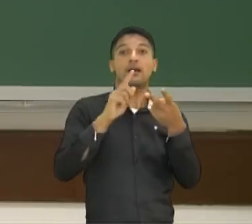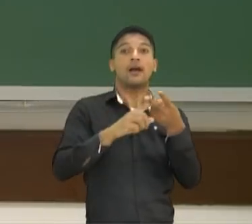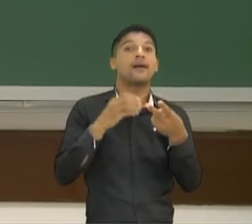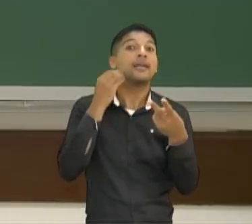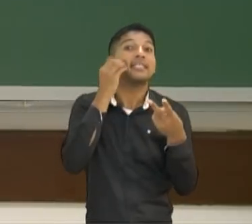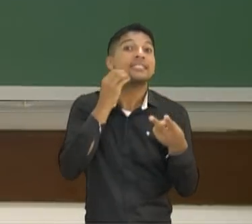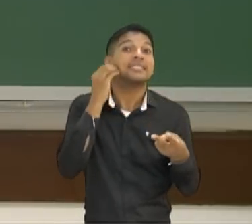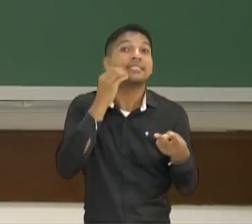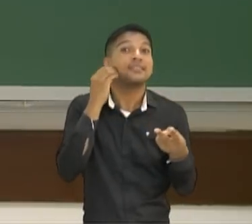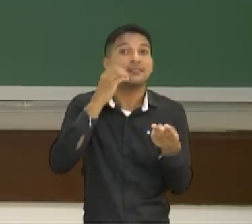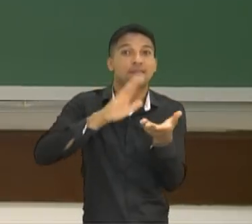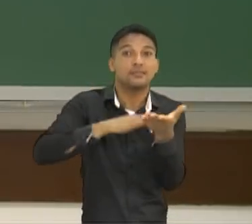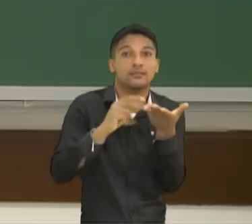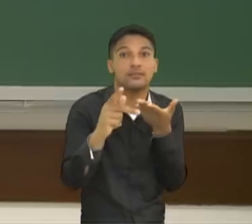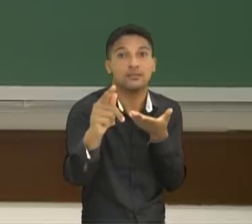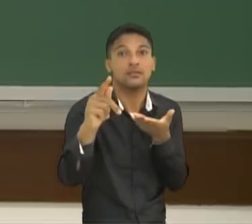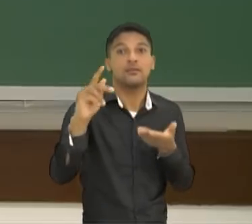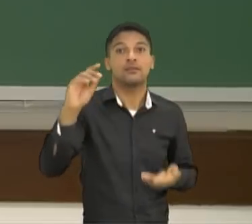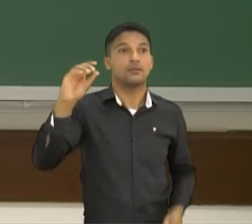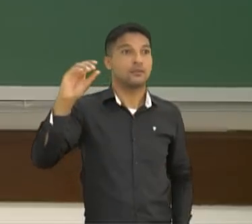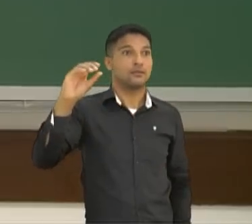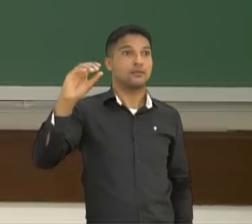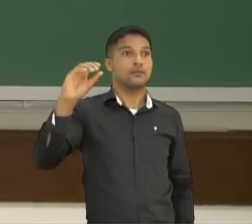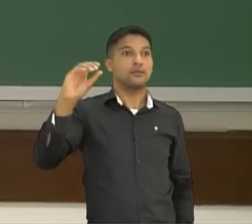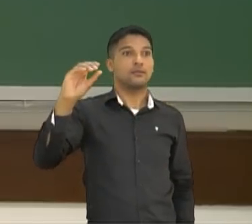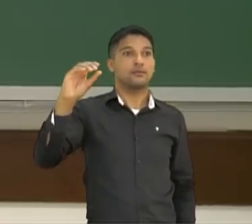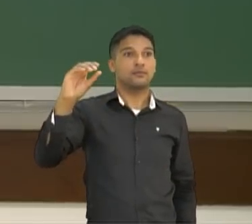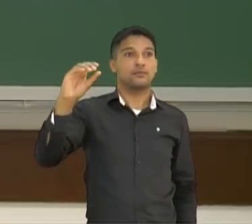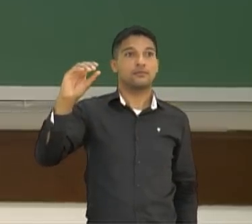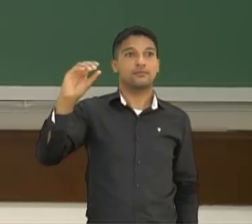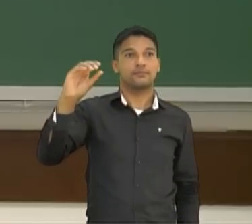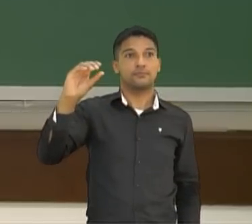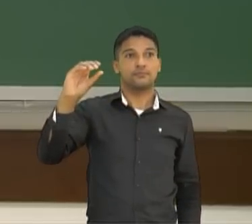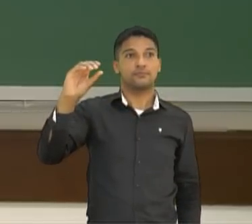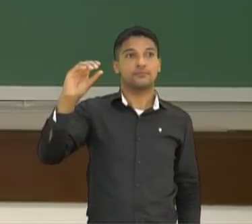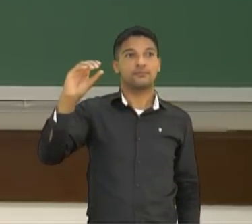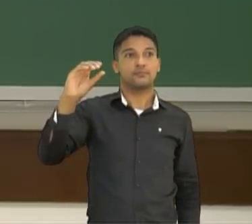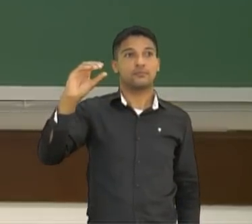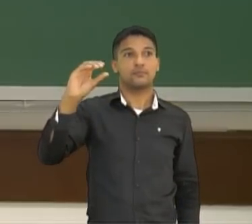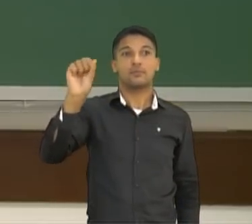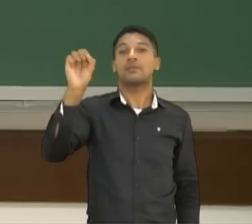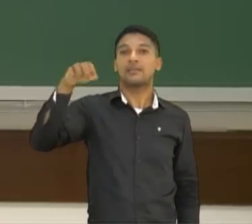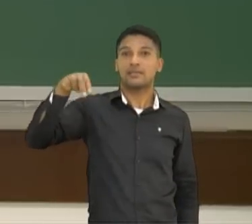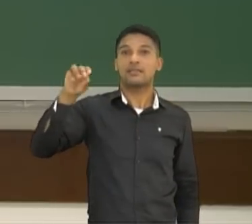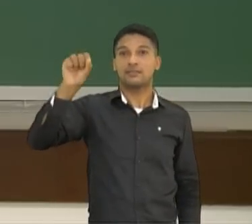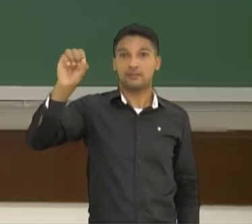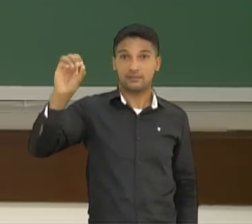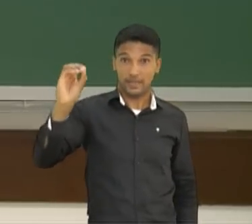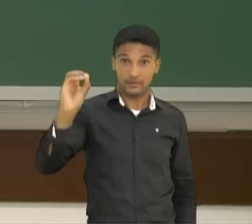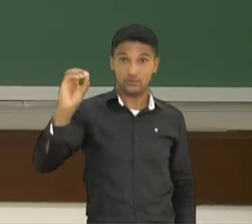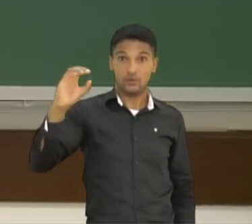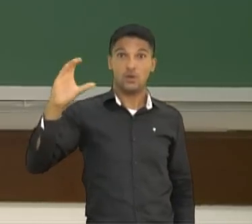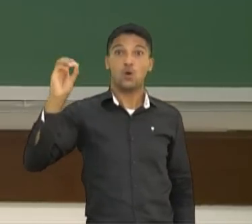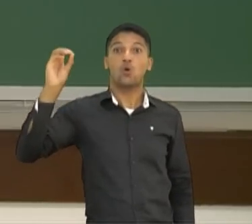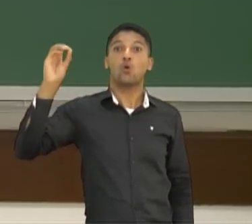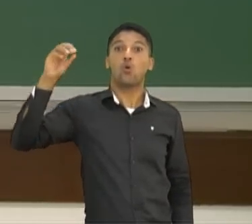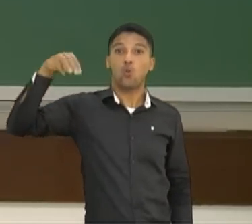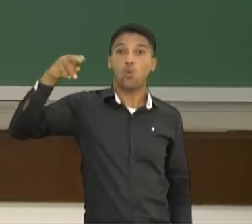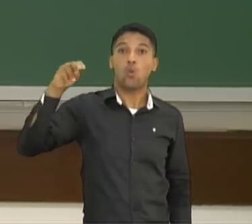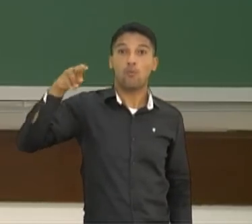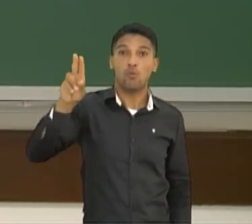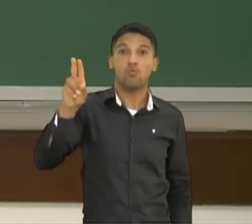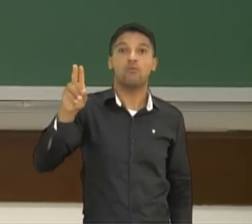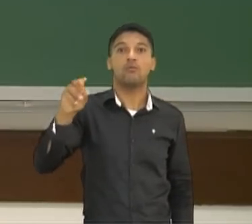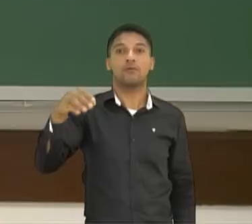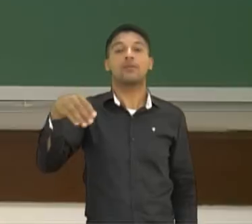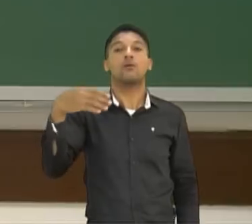aula, você vai entender com muito mais clareza o que isso significa, tá? Mas o nosso desafio com essa aula é esse, é a